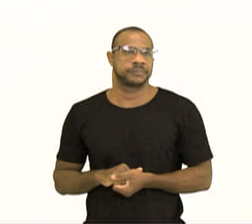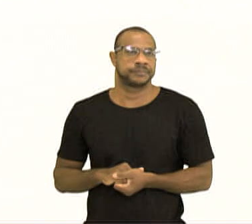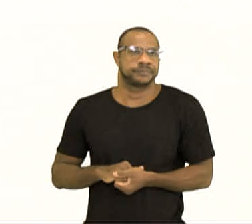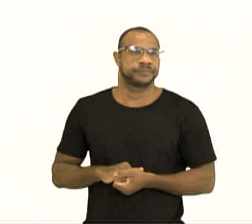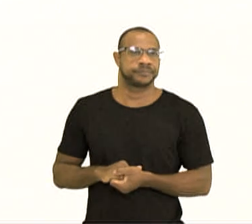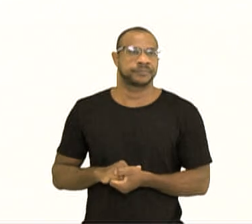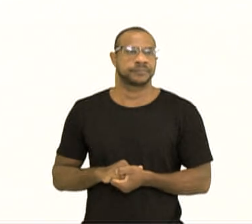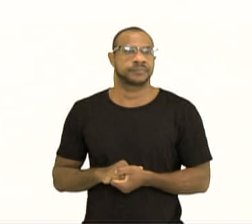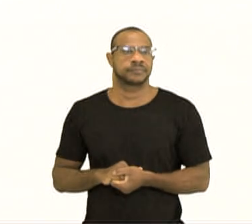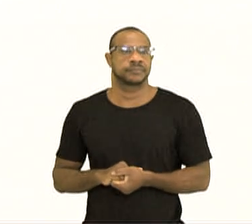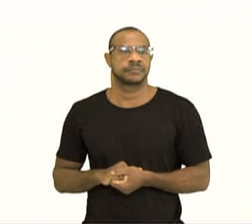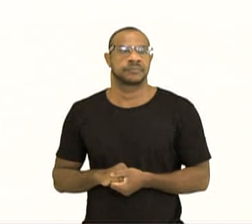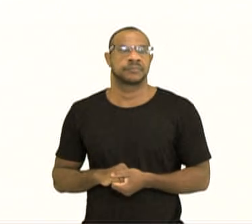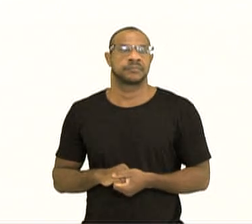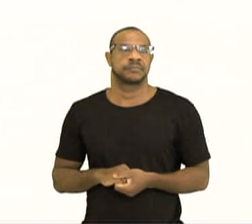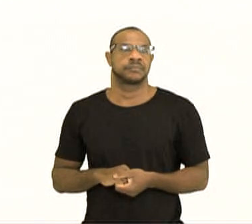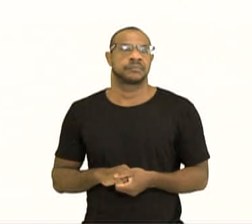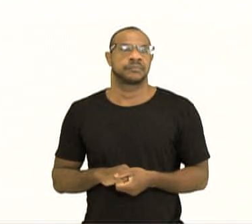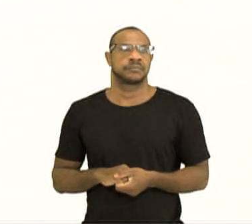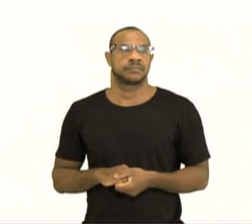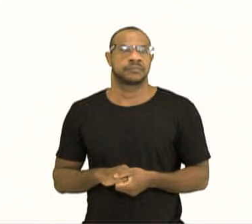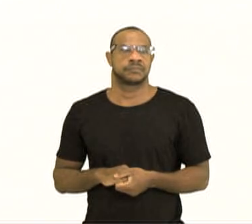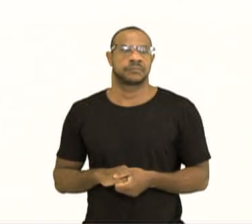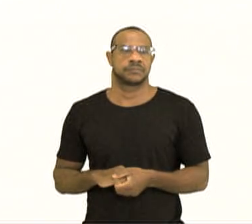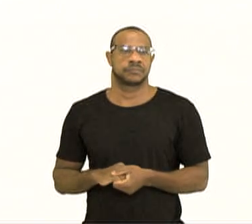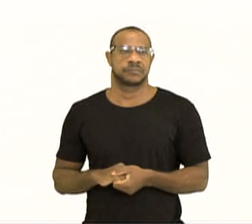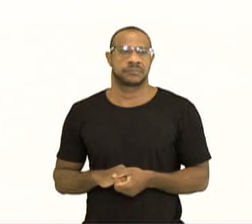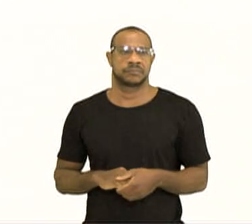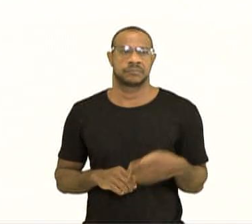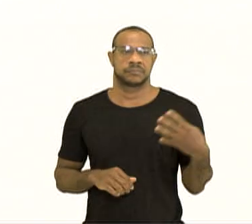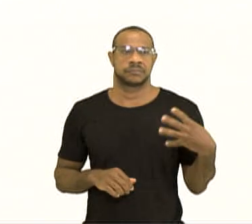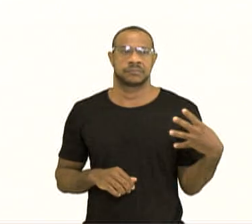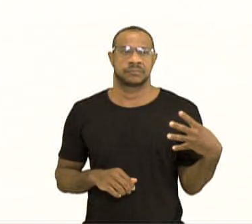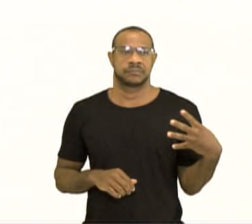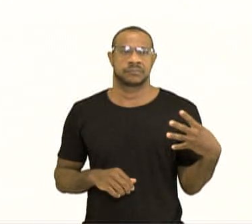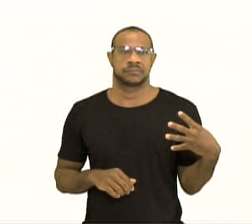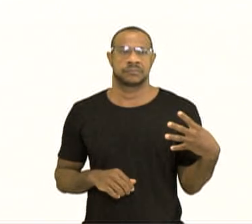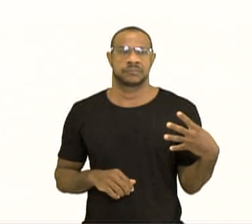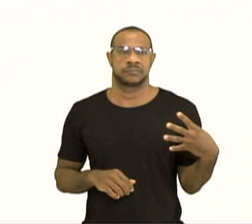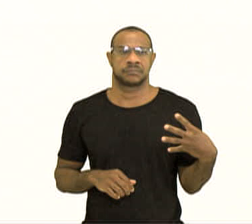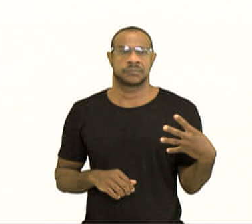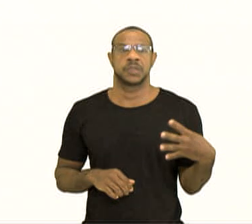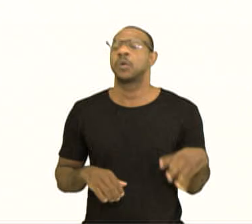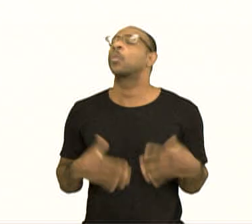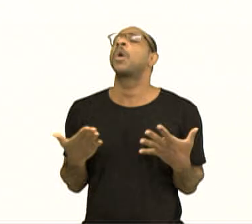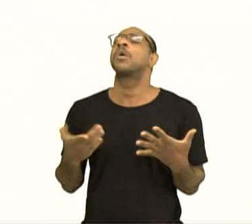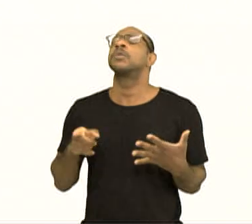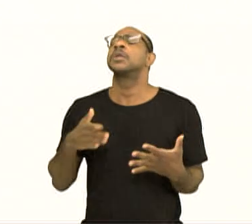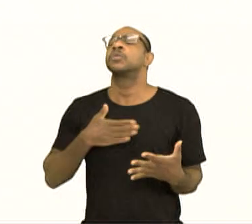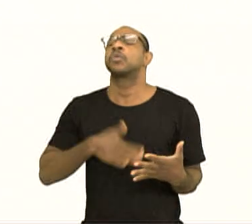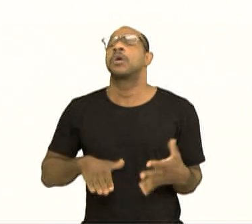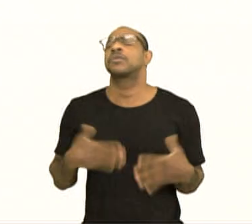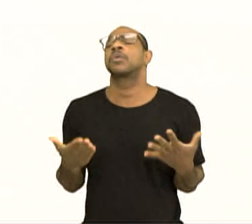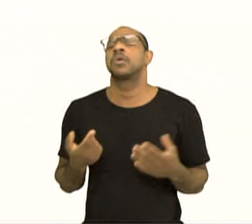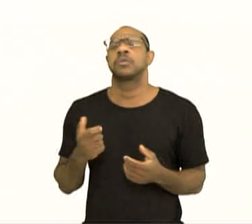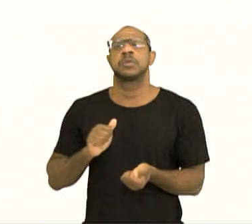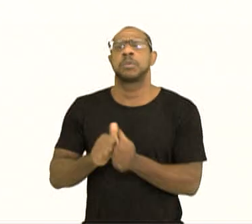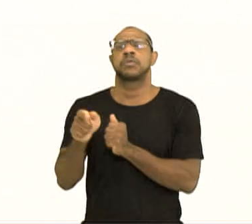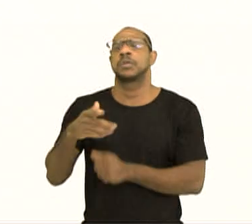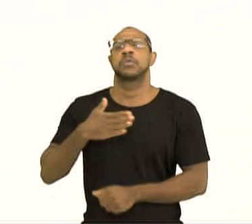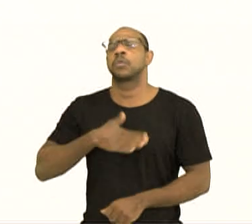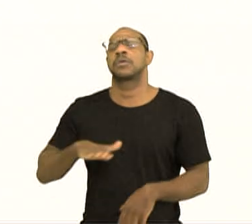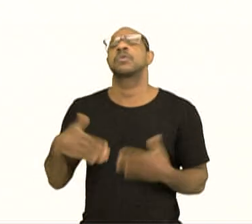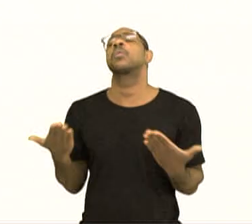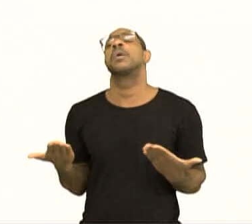ok? E number 4, what sport don't you like? Qual que você não gosta? I don't like basketball. Então tu começa assim,